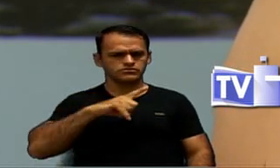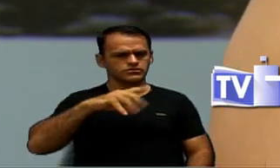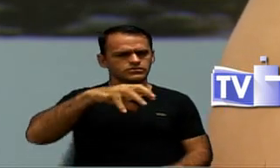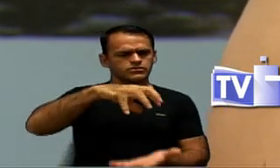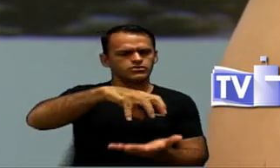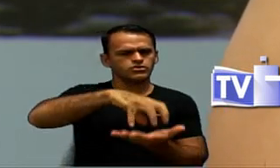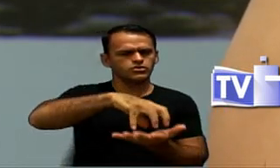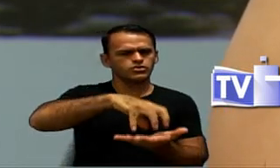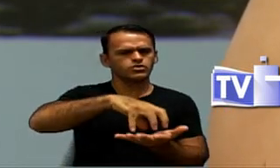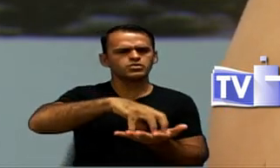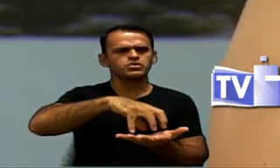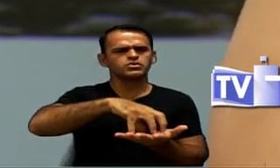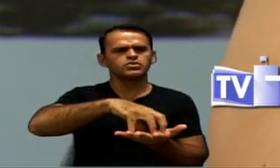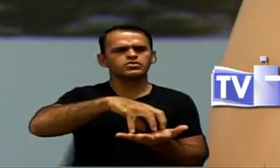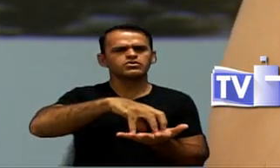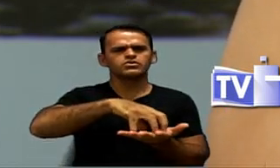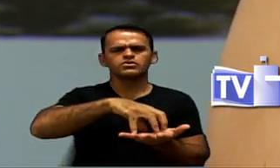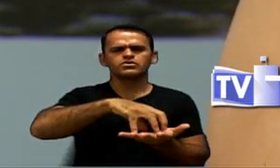né,